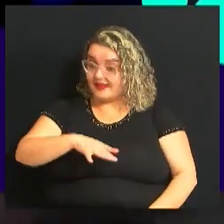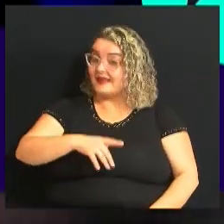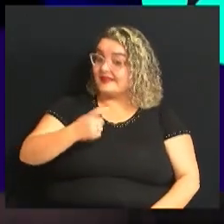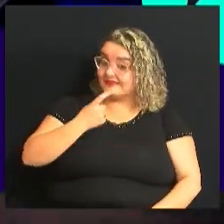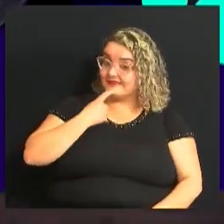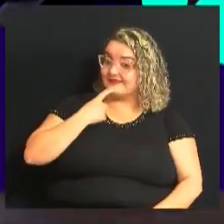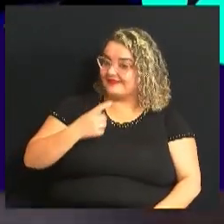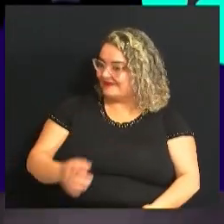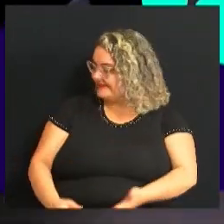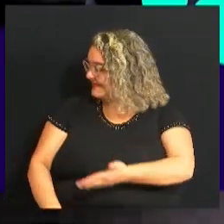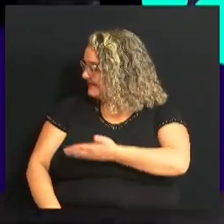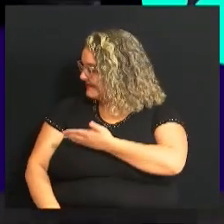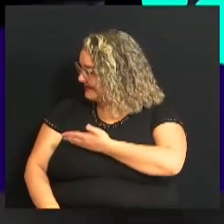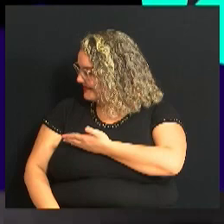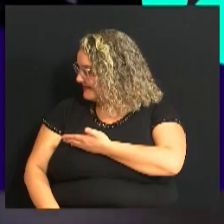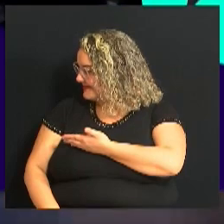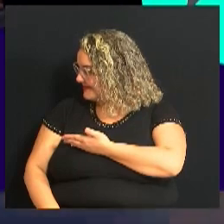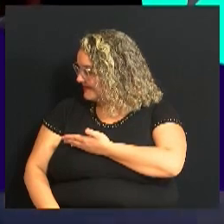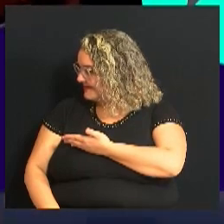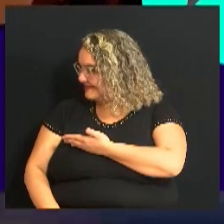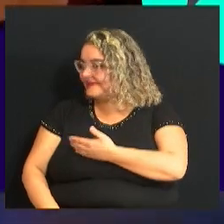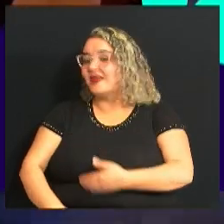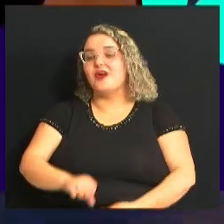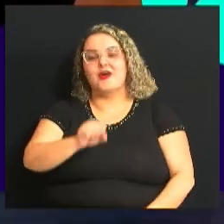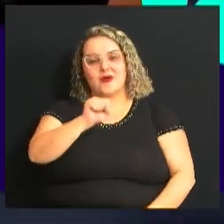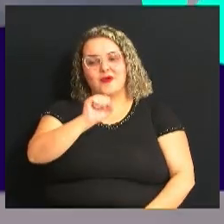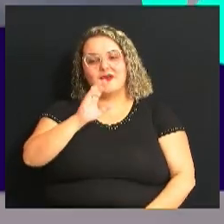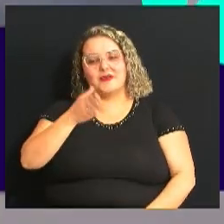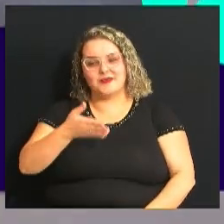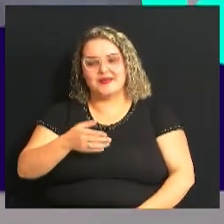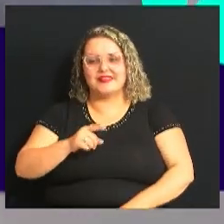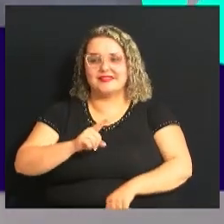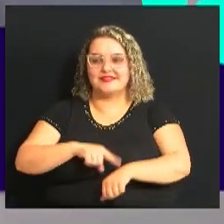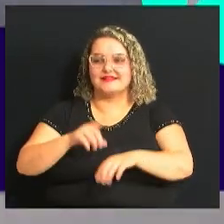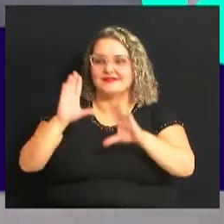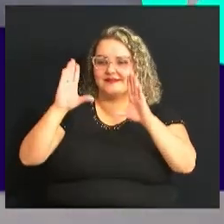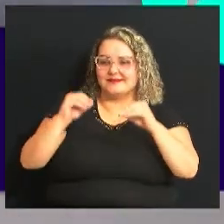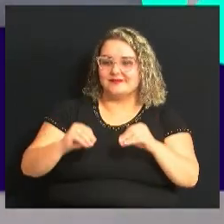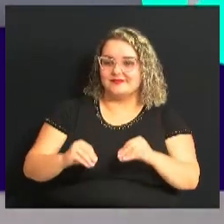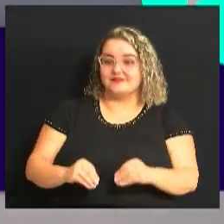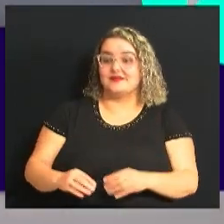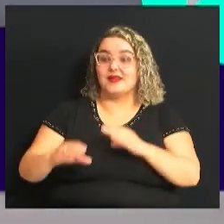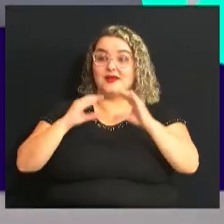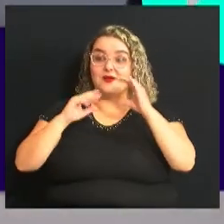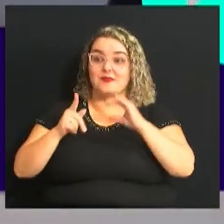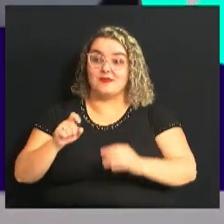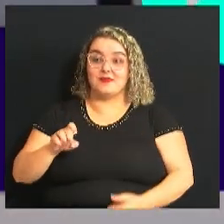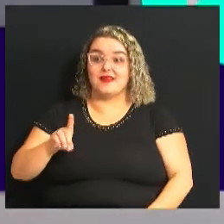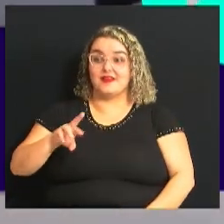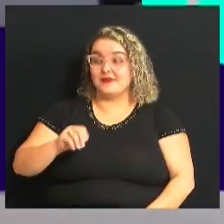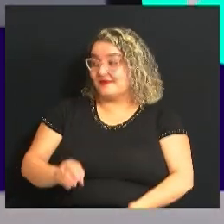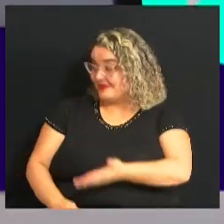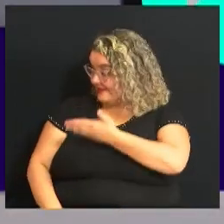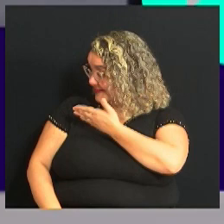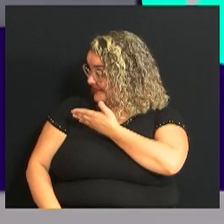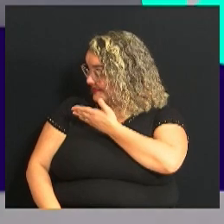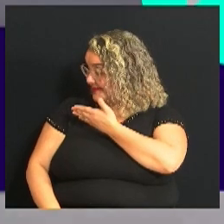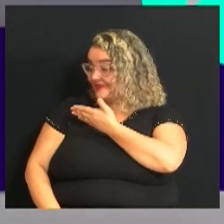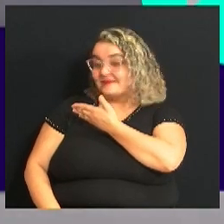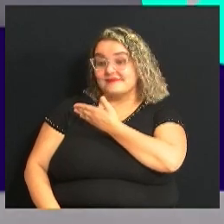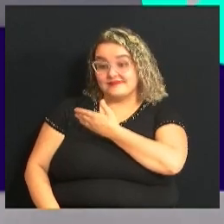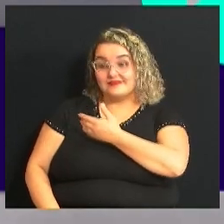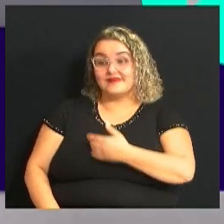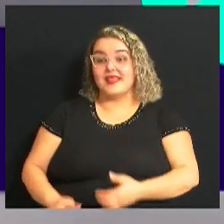Royal Palm Hall a partir das 8h30 da noite. O cantor Pedro Mariano apresenta show da turnê Recapitulando